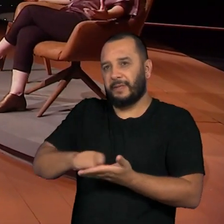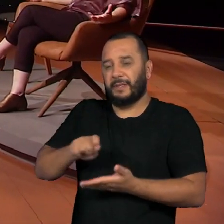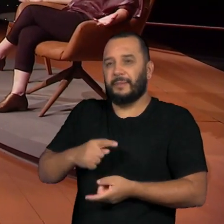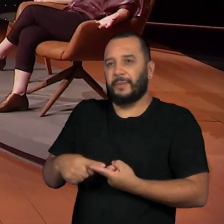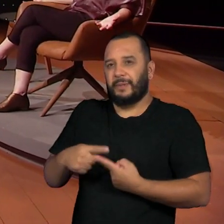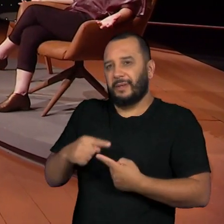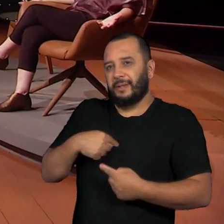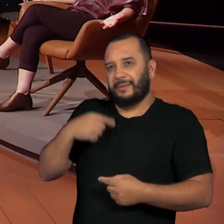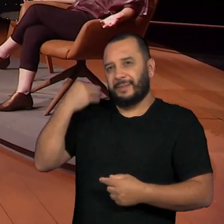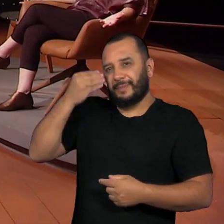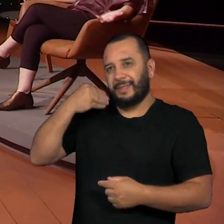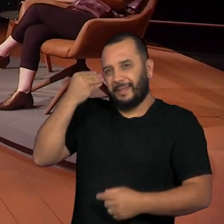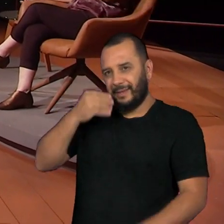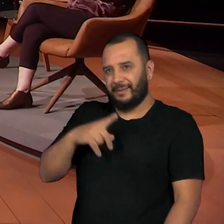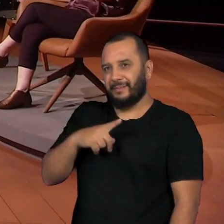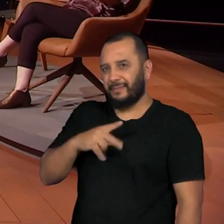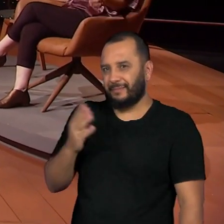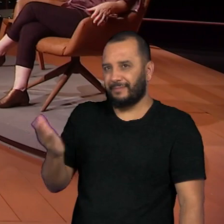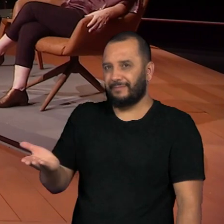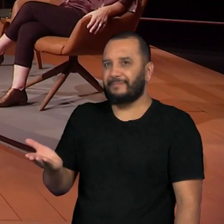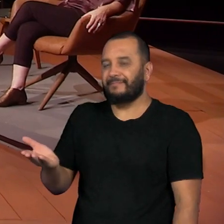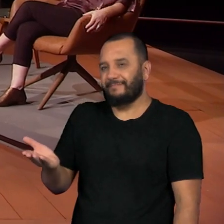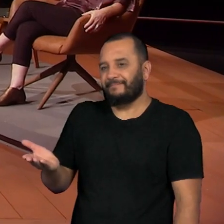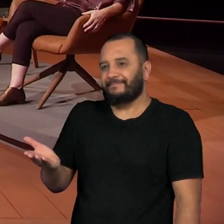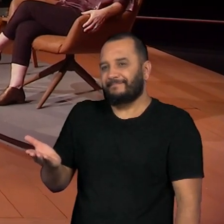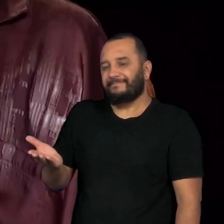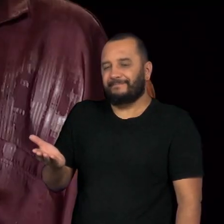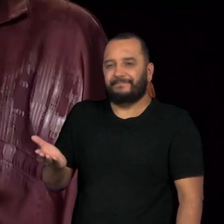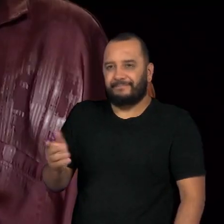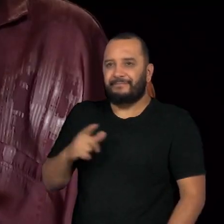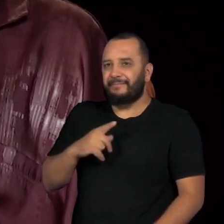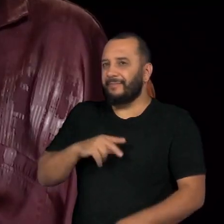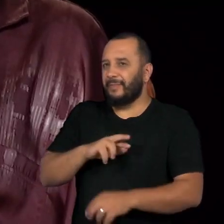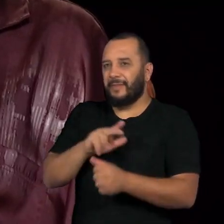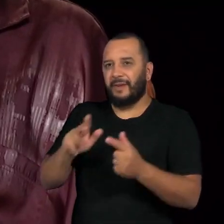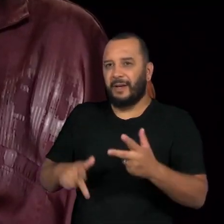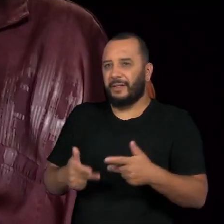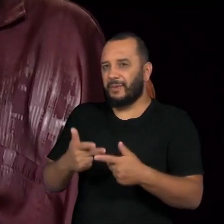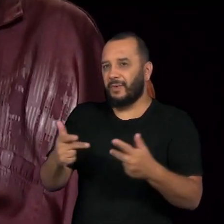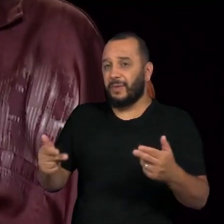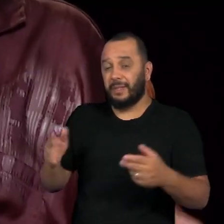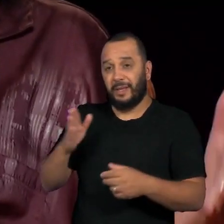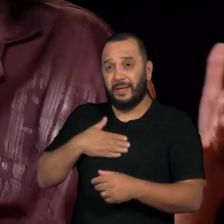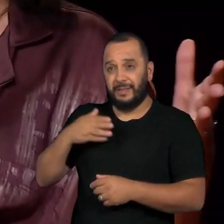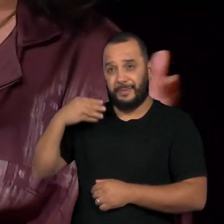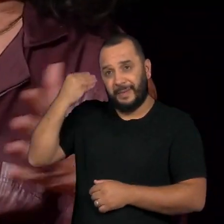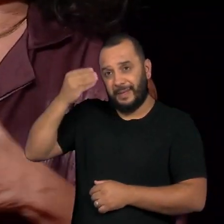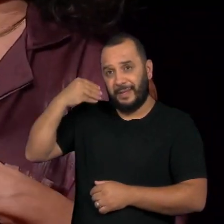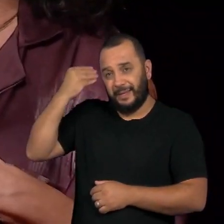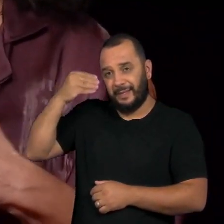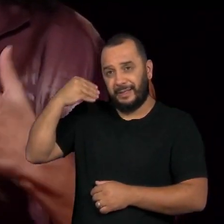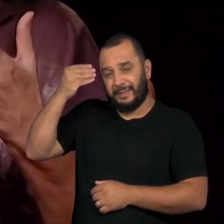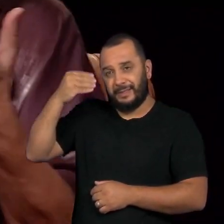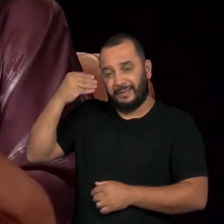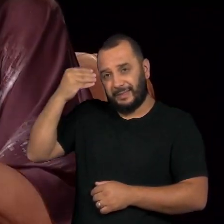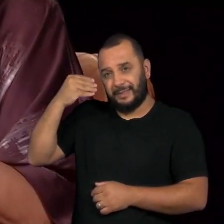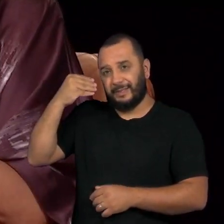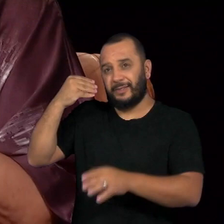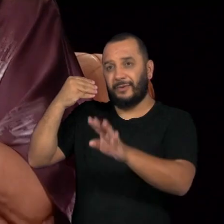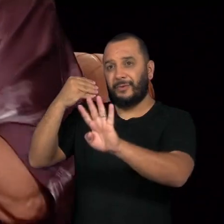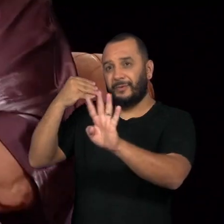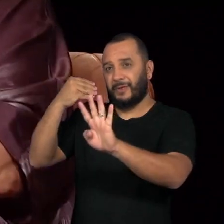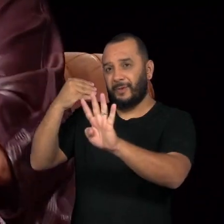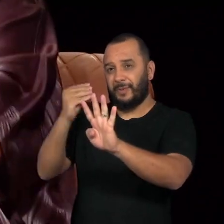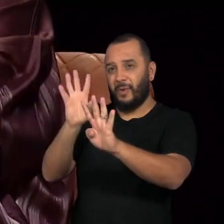muitas coisas em todos os filmes, como a gente estava falando, né, que são experiências minhas que eu vou costurando com